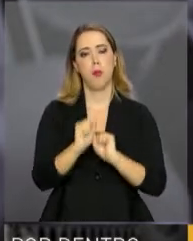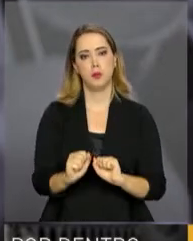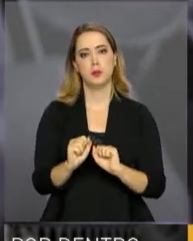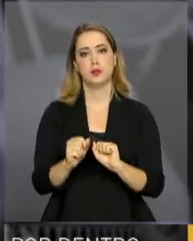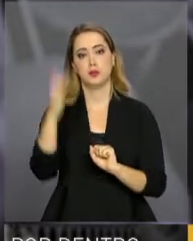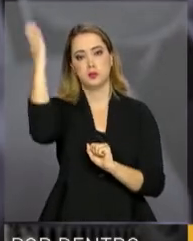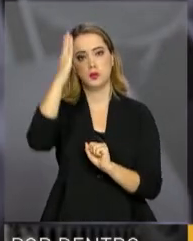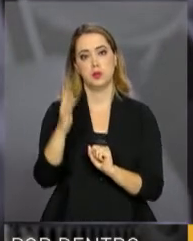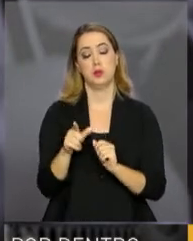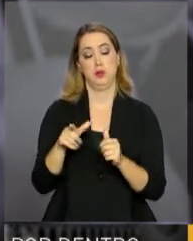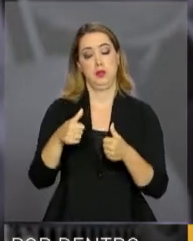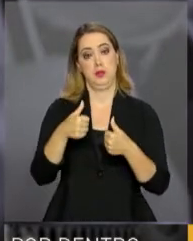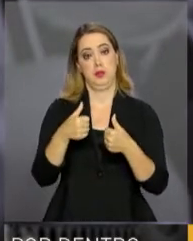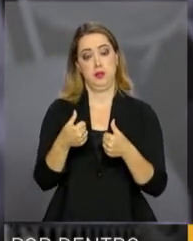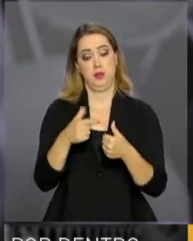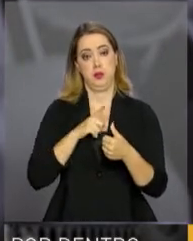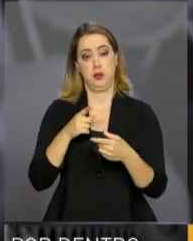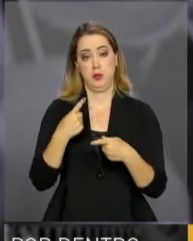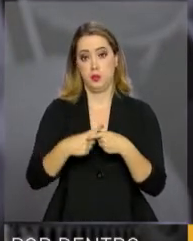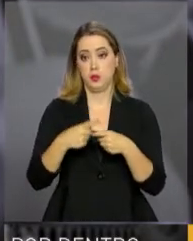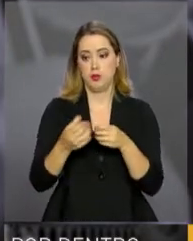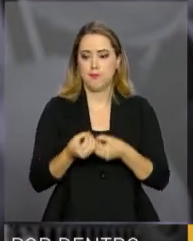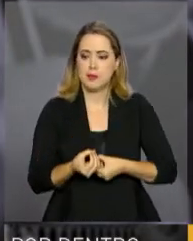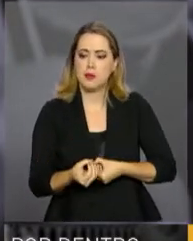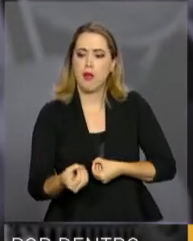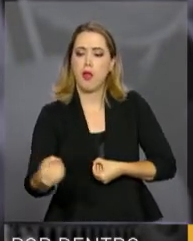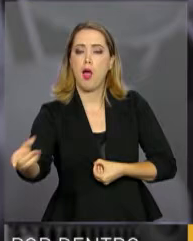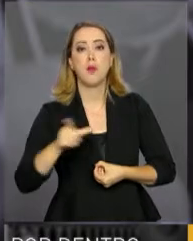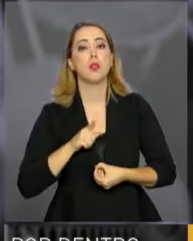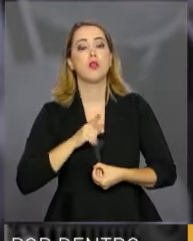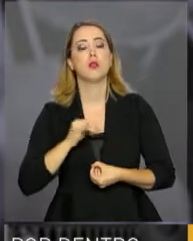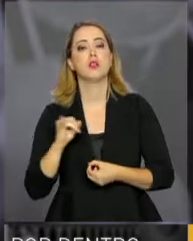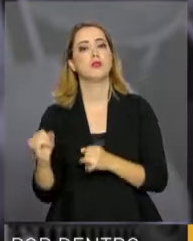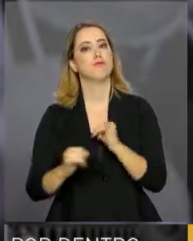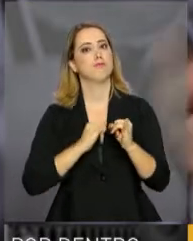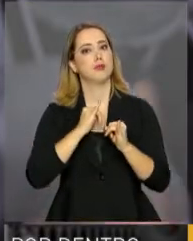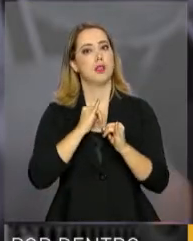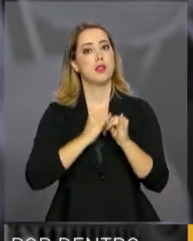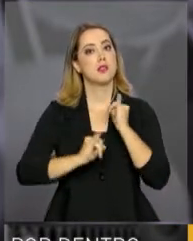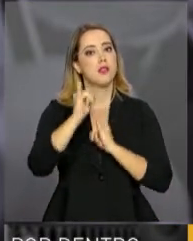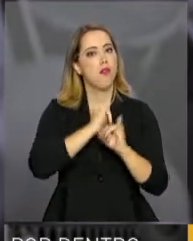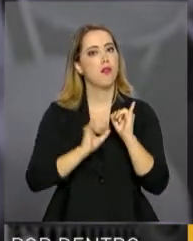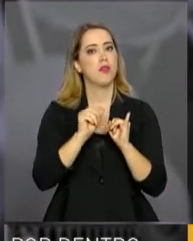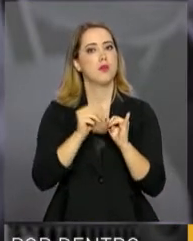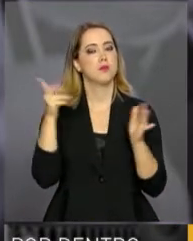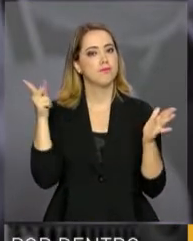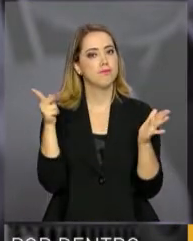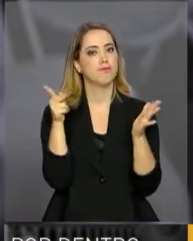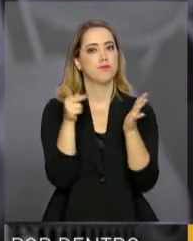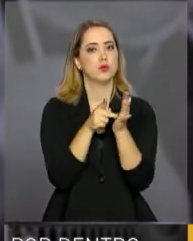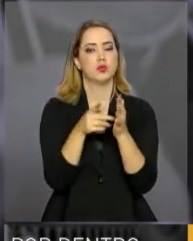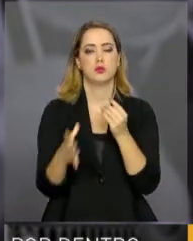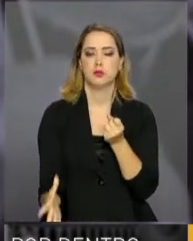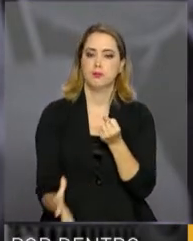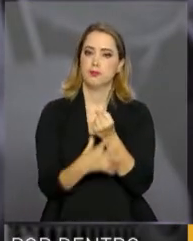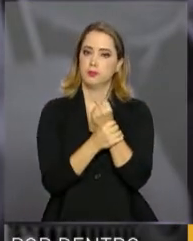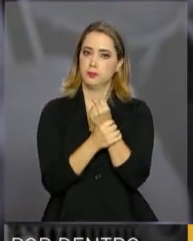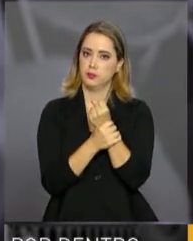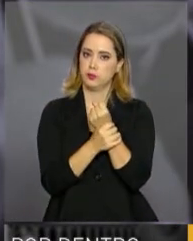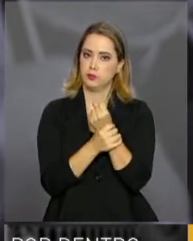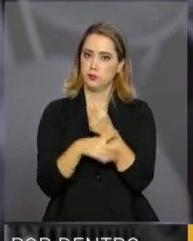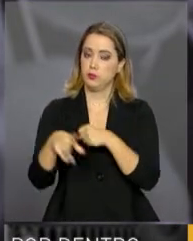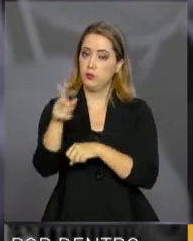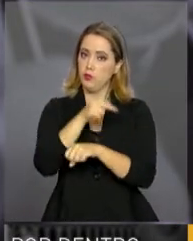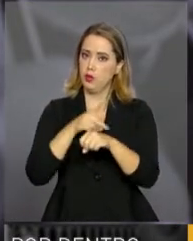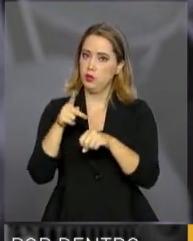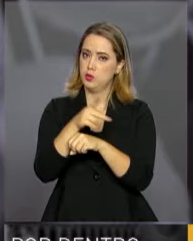Brasil, através desse cabo, ele ter as informações em tempo real, com muito mais segurança, dos